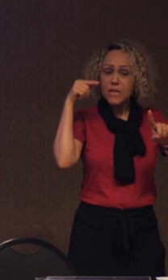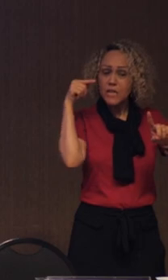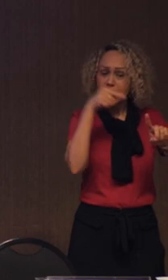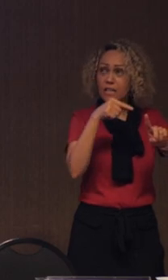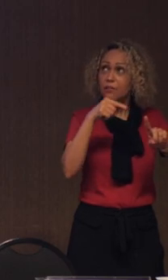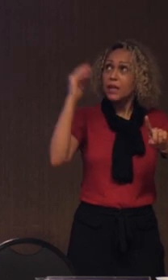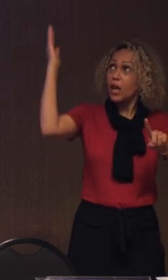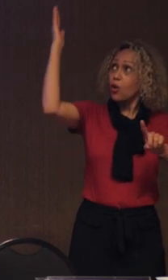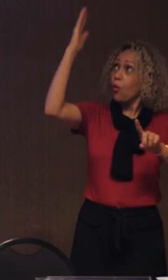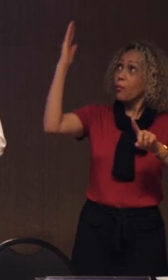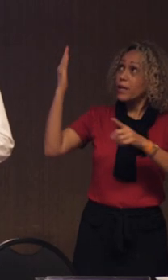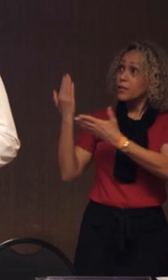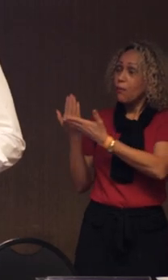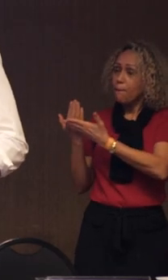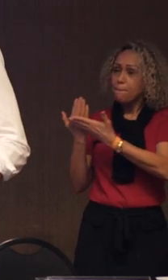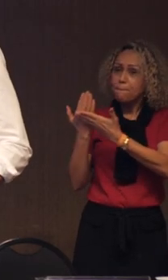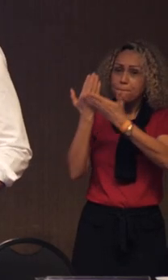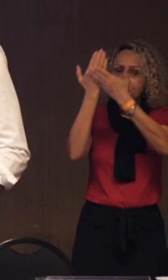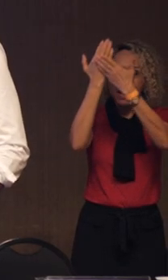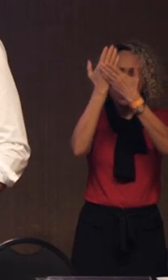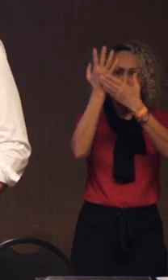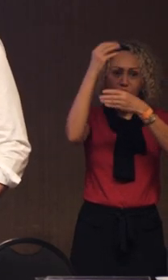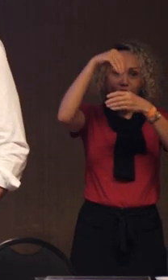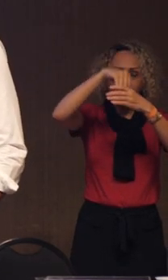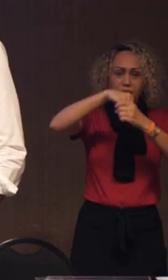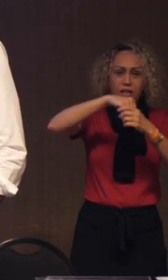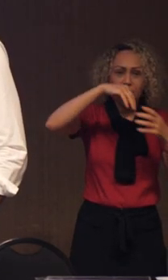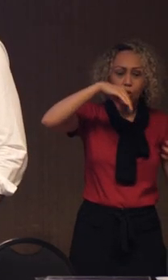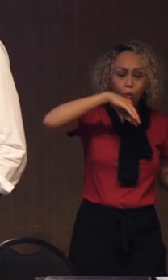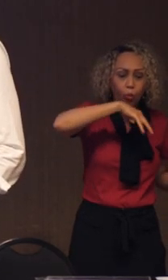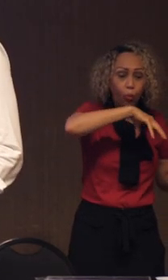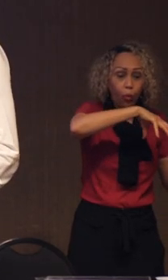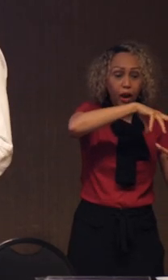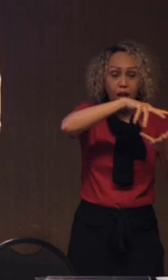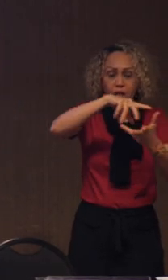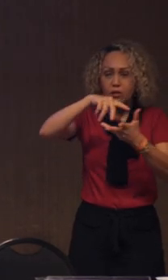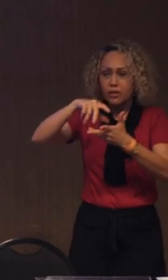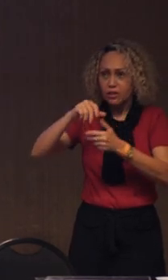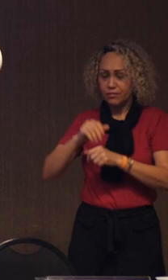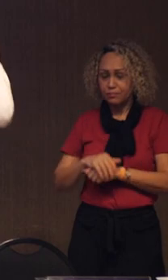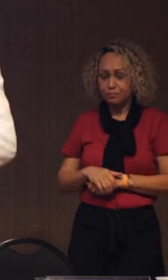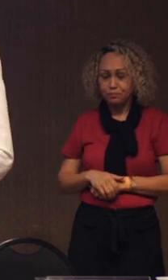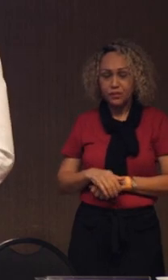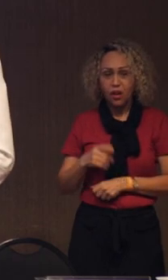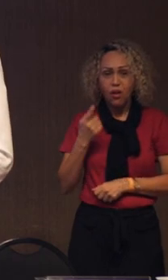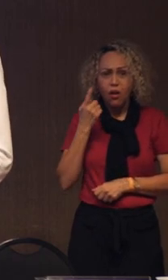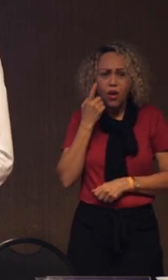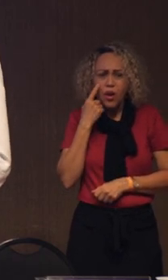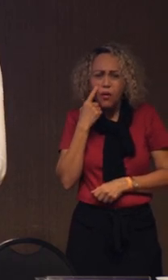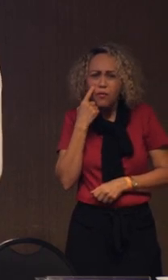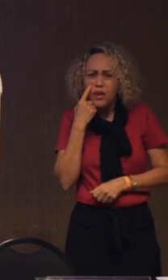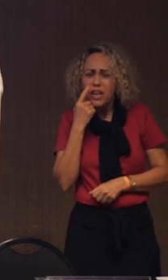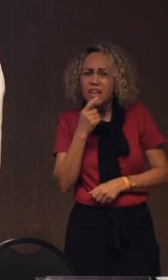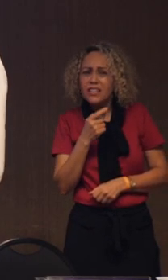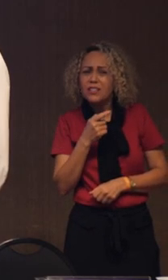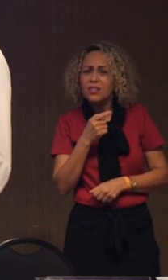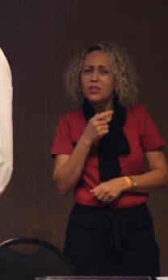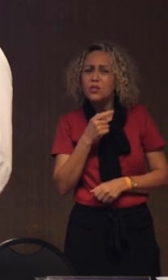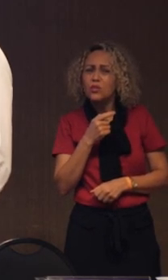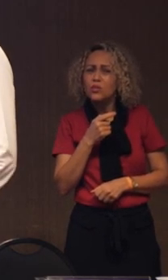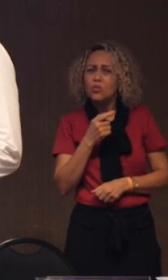novo. Sabe qual é? Eu vi uma cena do Lula, do primeiro governo dele, que me emocionou